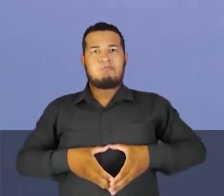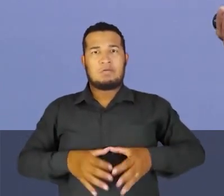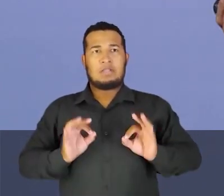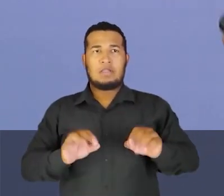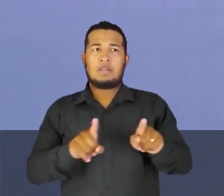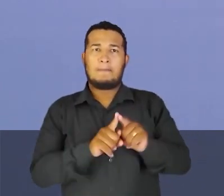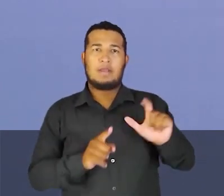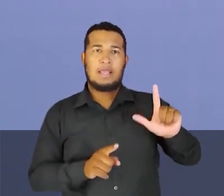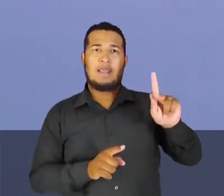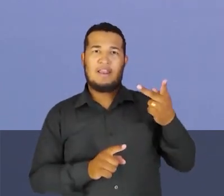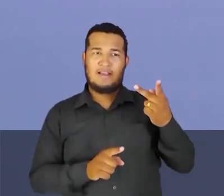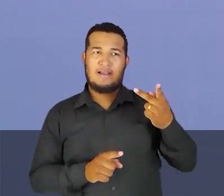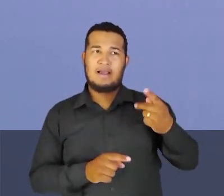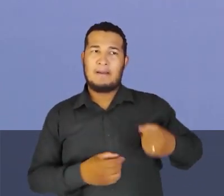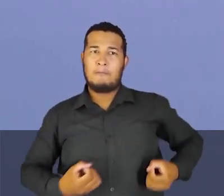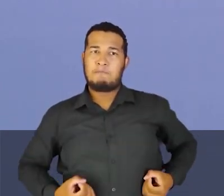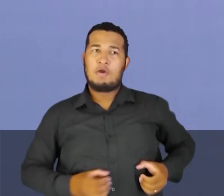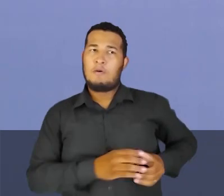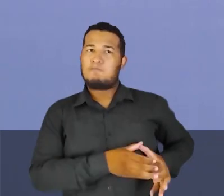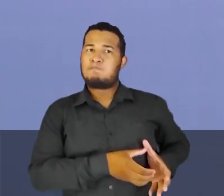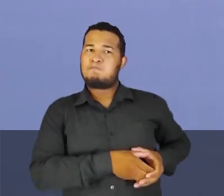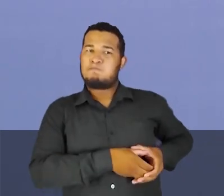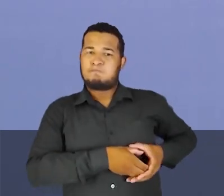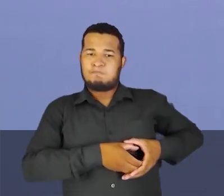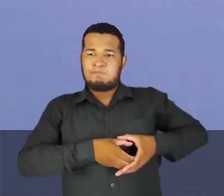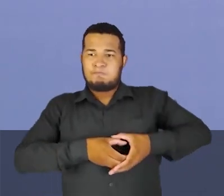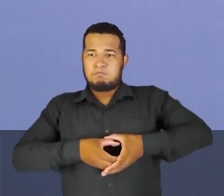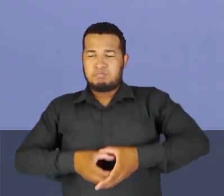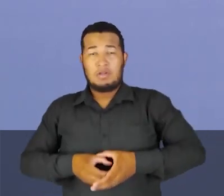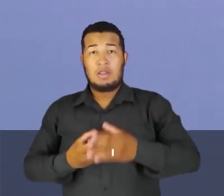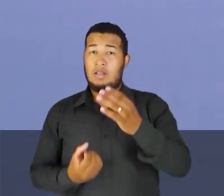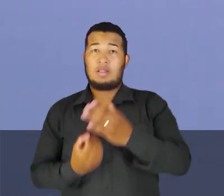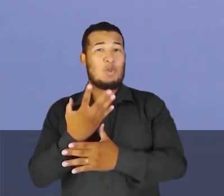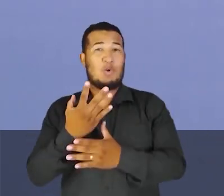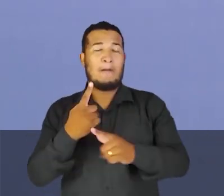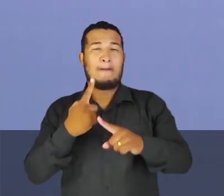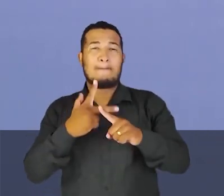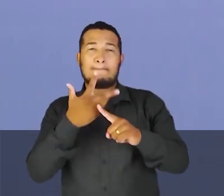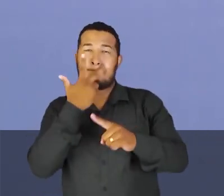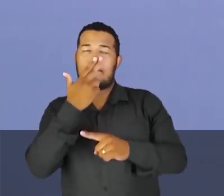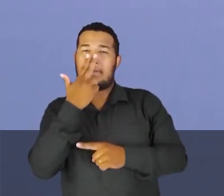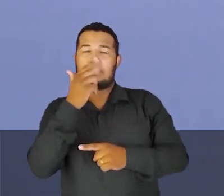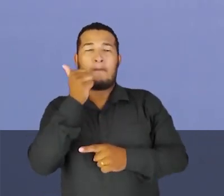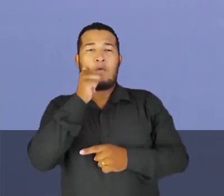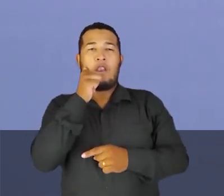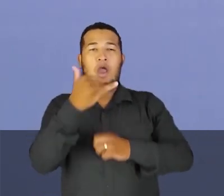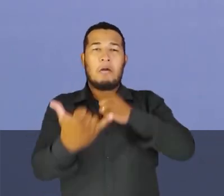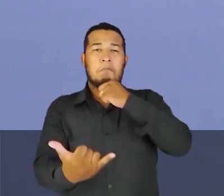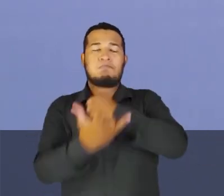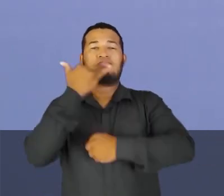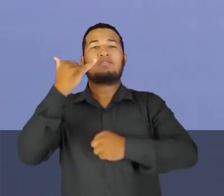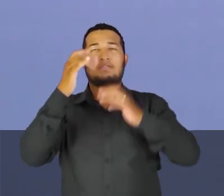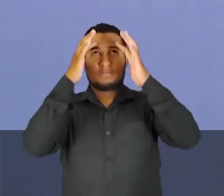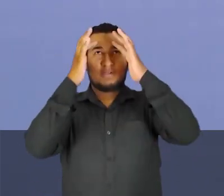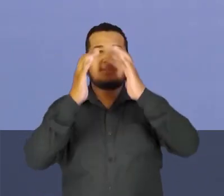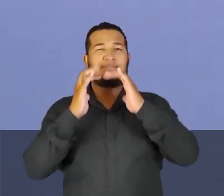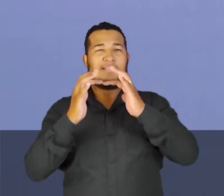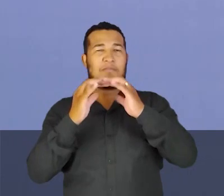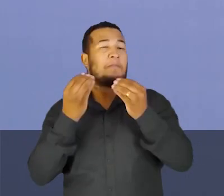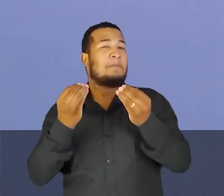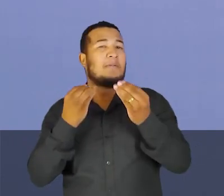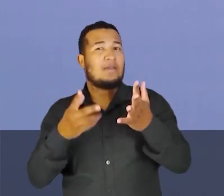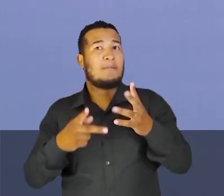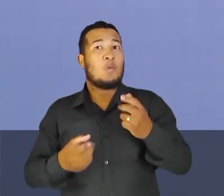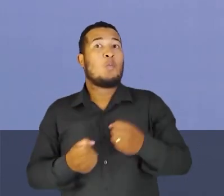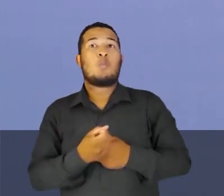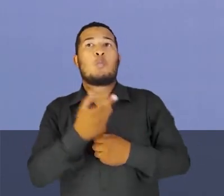libera um óvulo, eles não são produzidos. Então, é como se a mulher enganasse o cérebro, né, fazendo com que esses níveis de